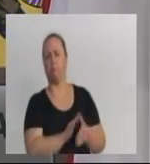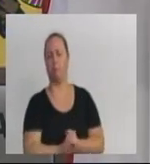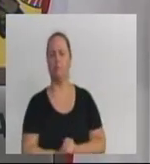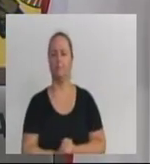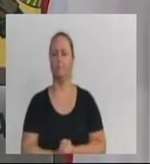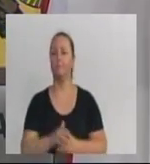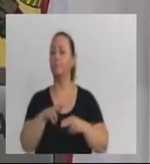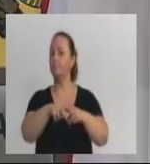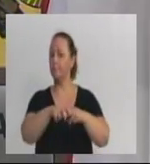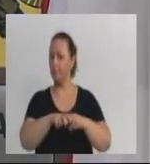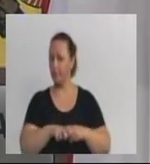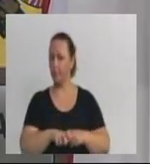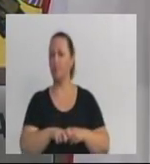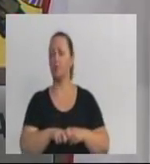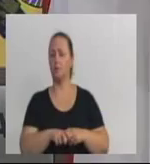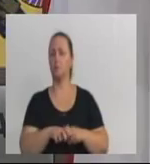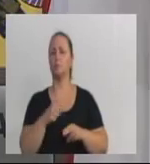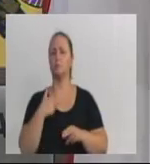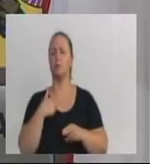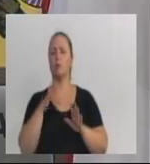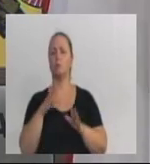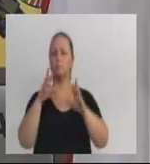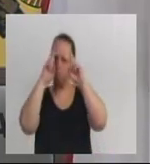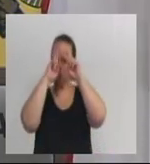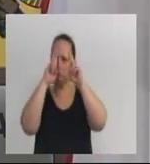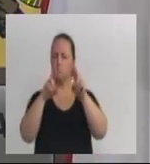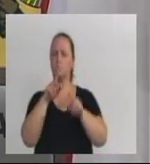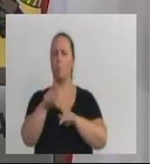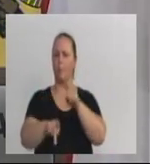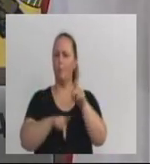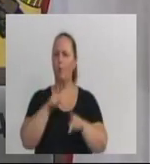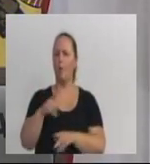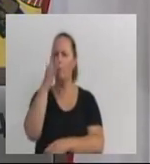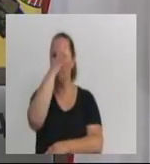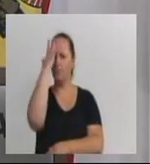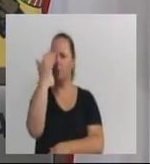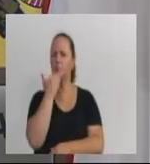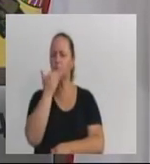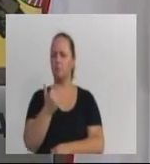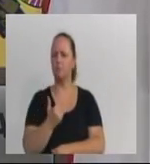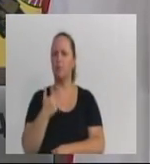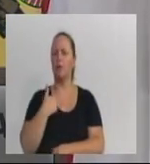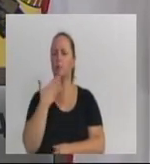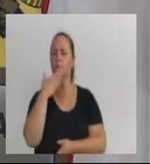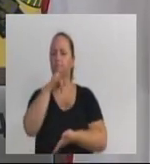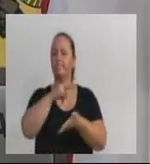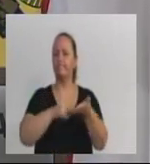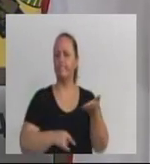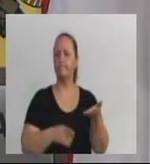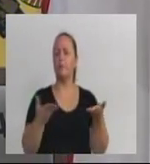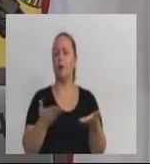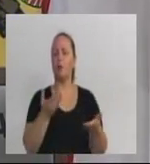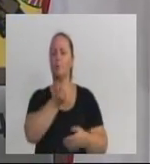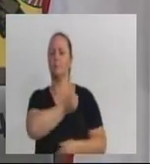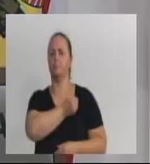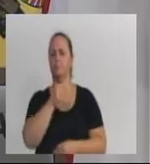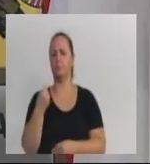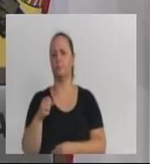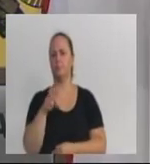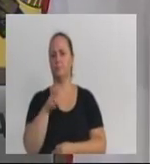isso, atendendo o pleito de muita gente, é que nós estamos encaminhando esse requerimento, o requerimento 85